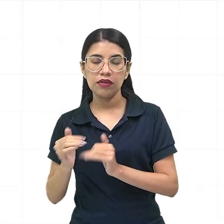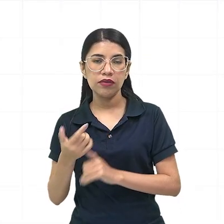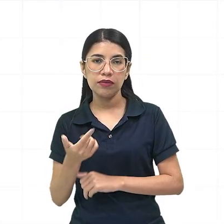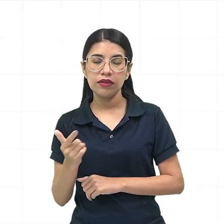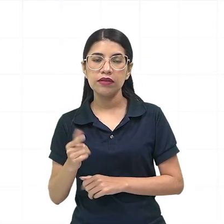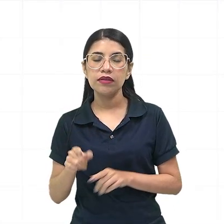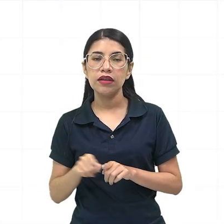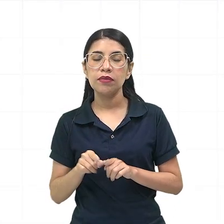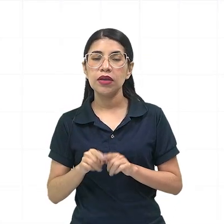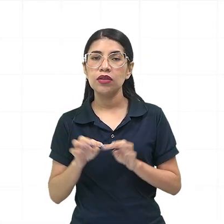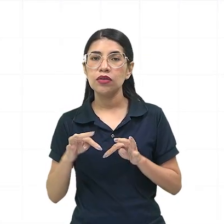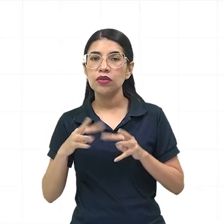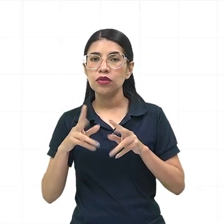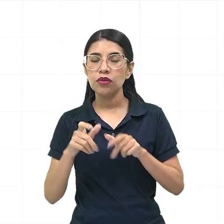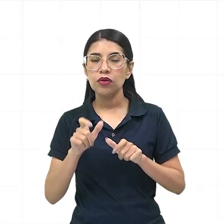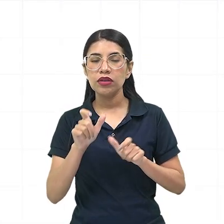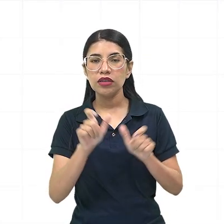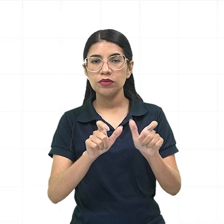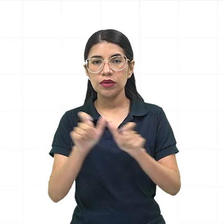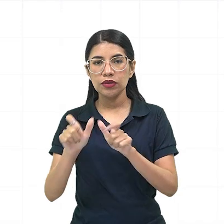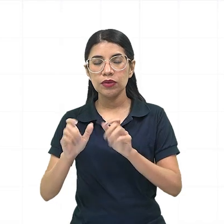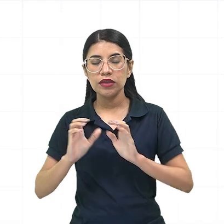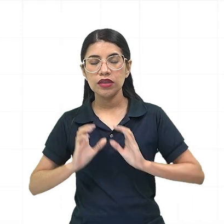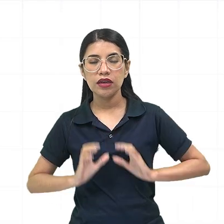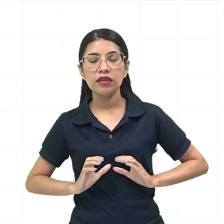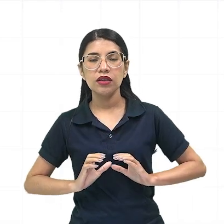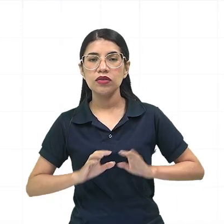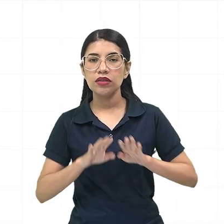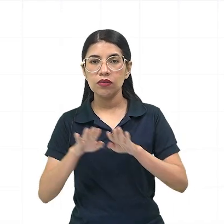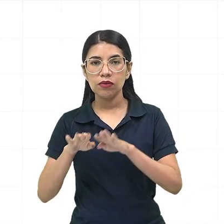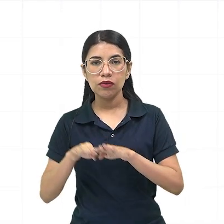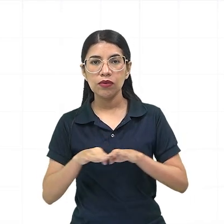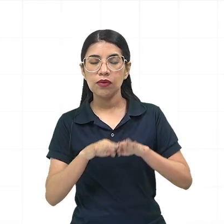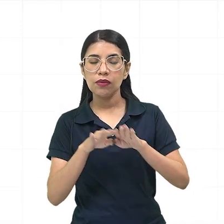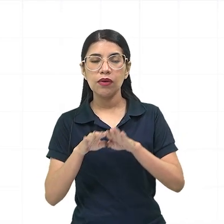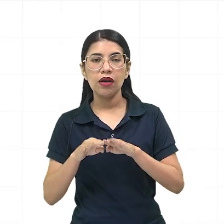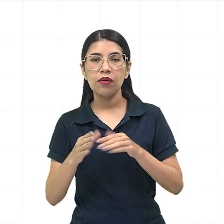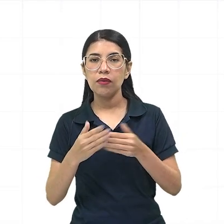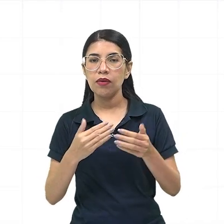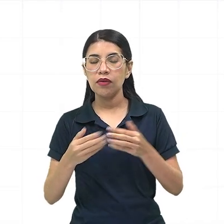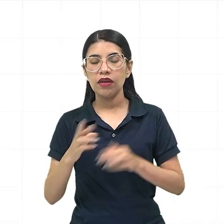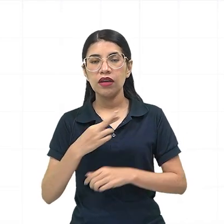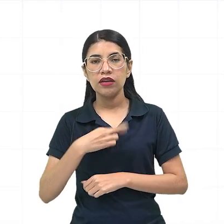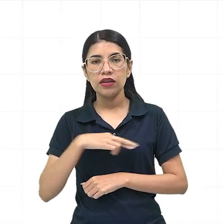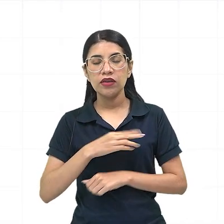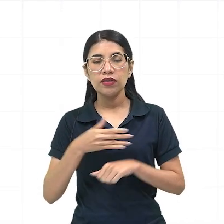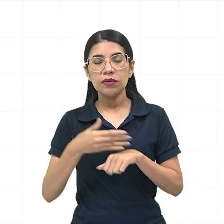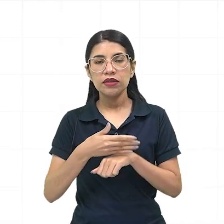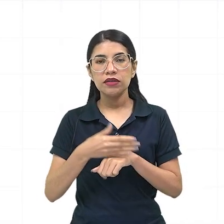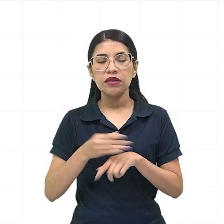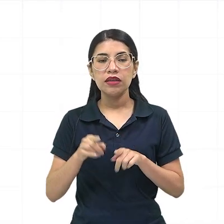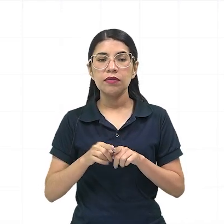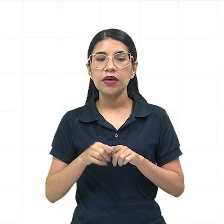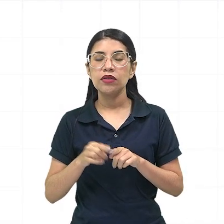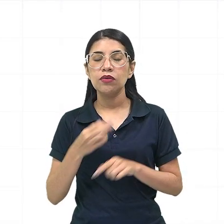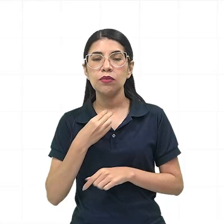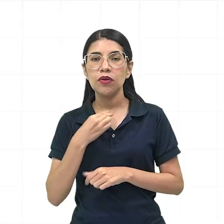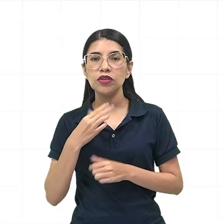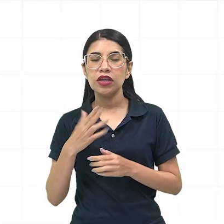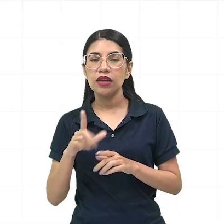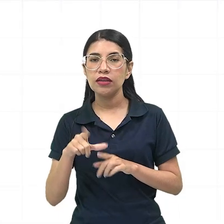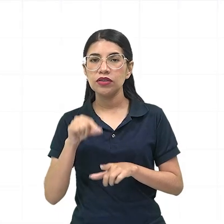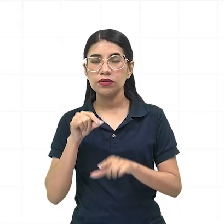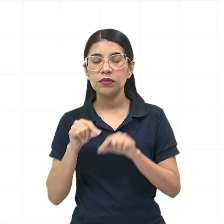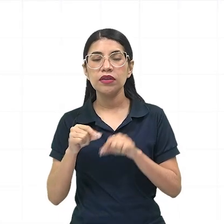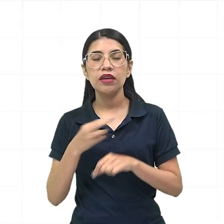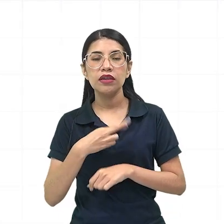coisa, trata todos os seus cidadãos igualmente, independente de sua escolha religiosa. Não deve dar preferência a indivíduos de certa